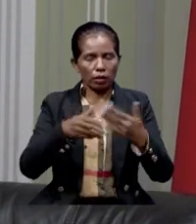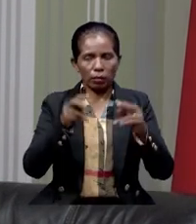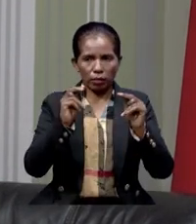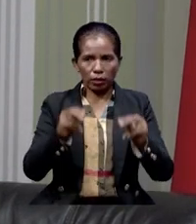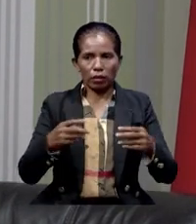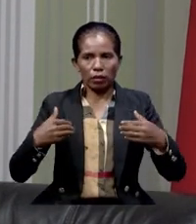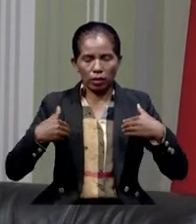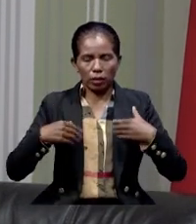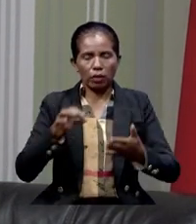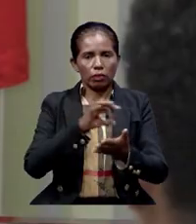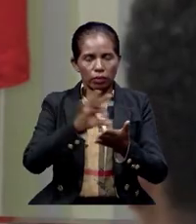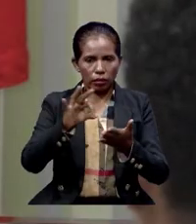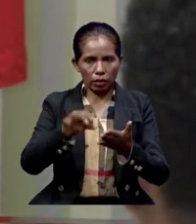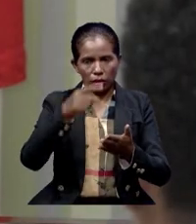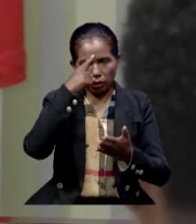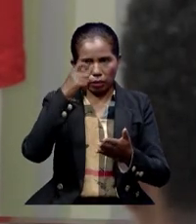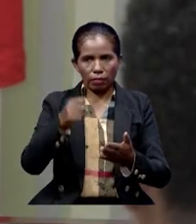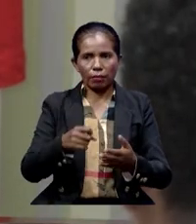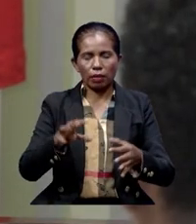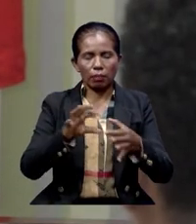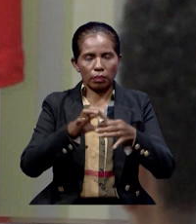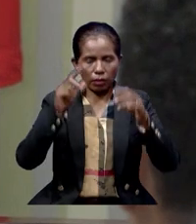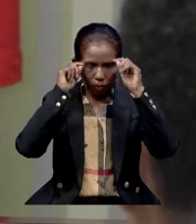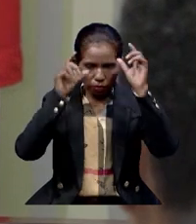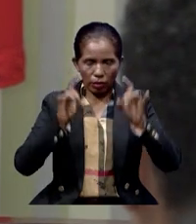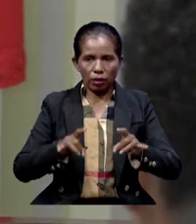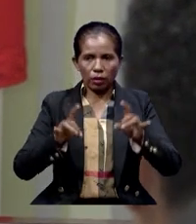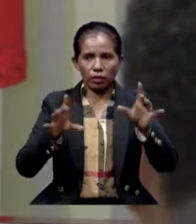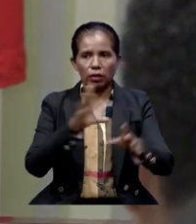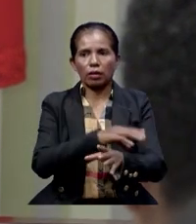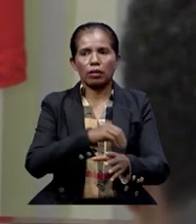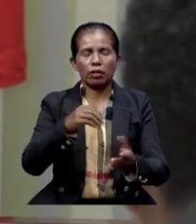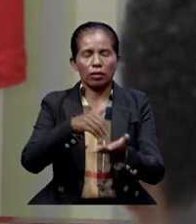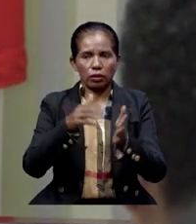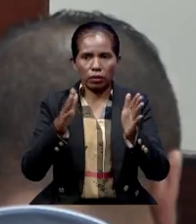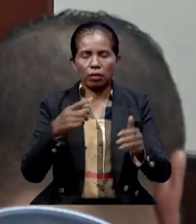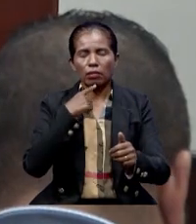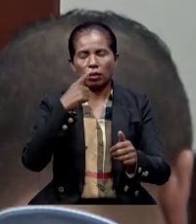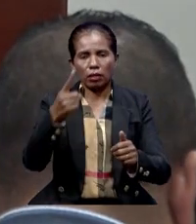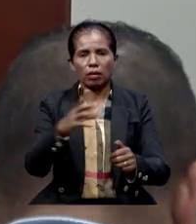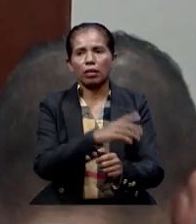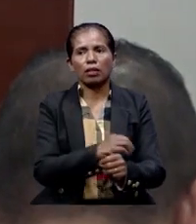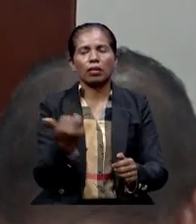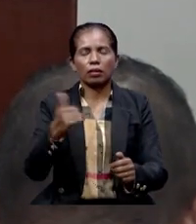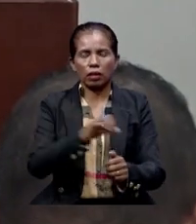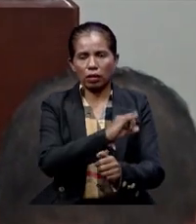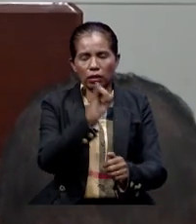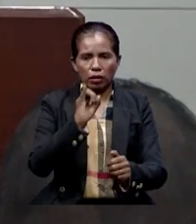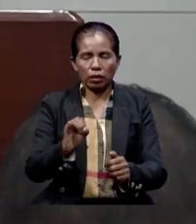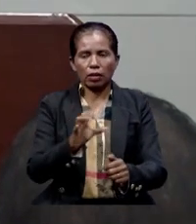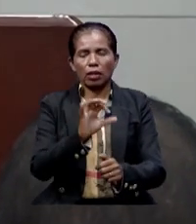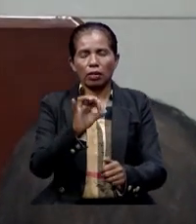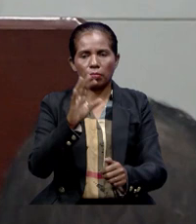ia formação. E tambane. Membro Timor-Leste, Australia Alumni Association, hateten, durante ne si reidentifica ia